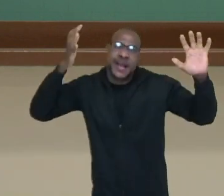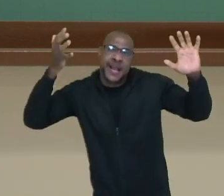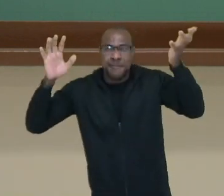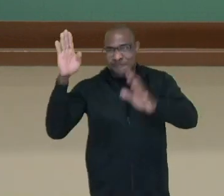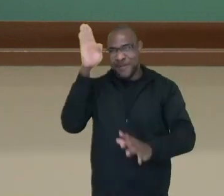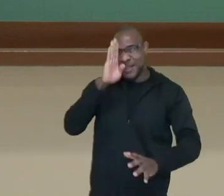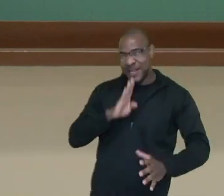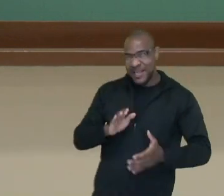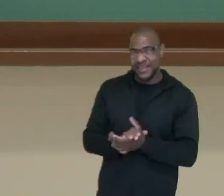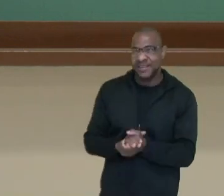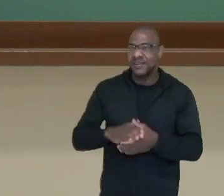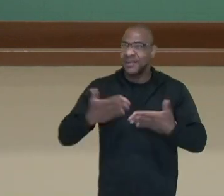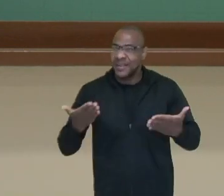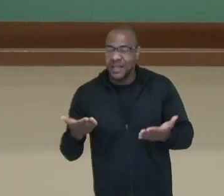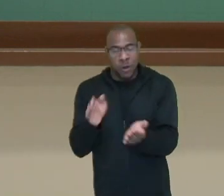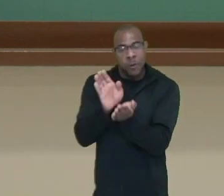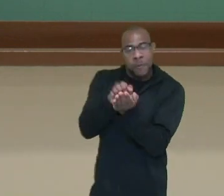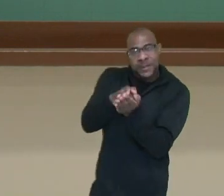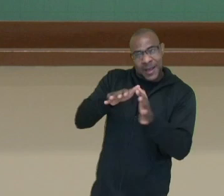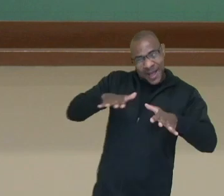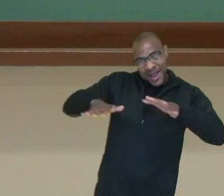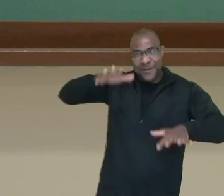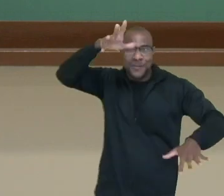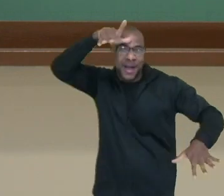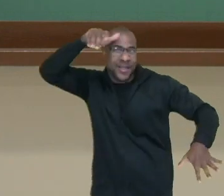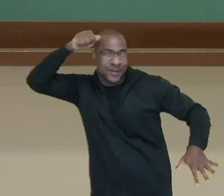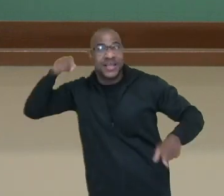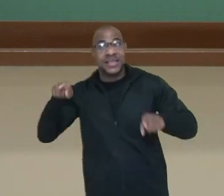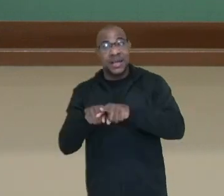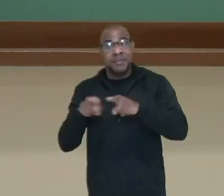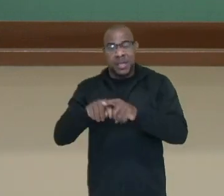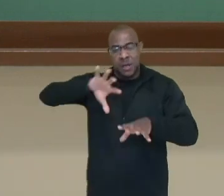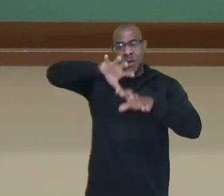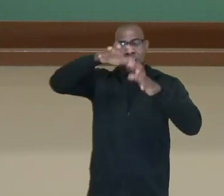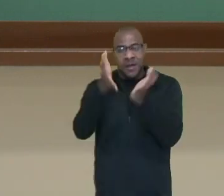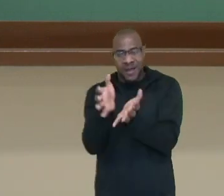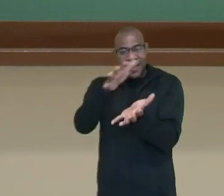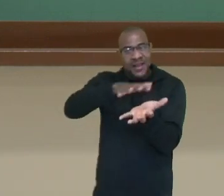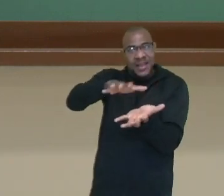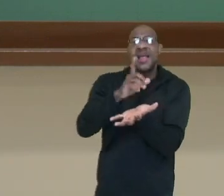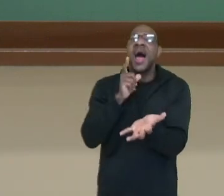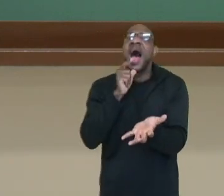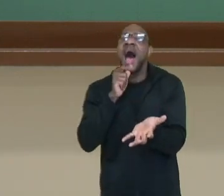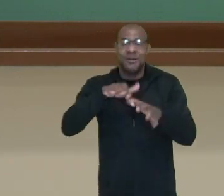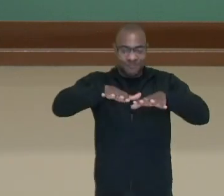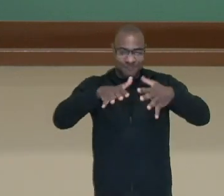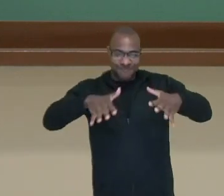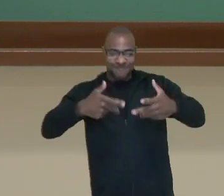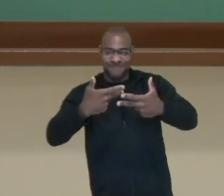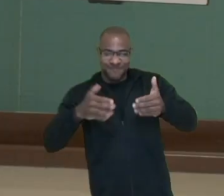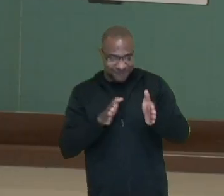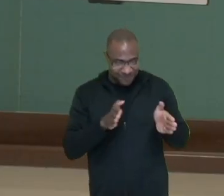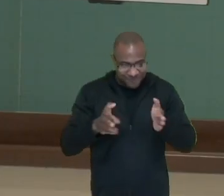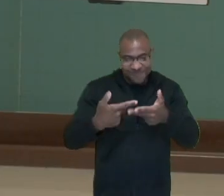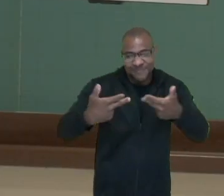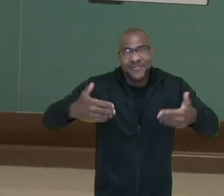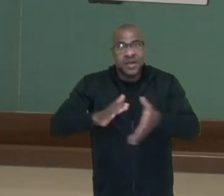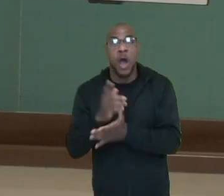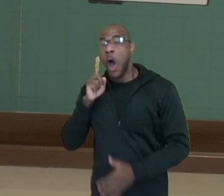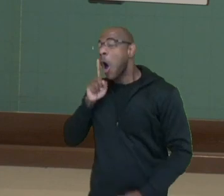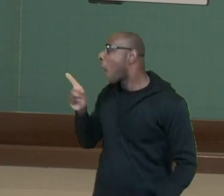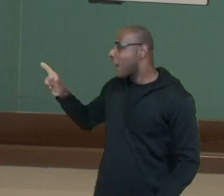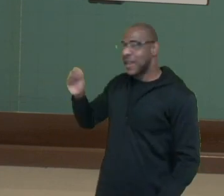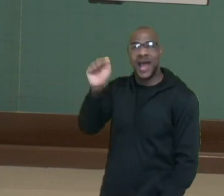brasileiros, domínio do Pantanal Mato-Grossense e dos ecossistemas aquáticos. Venha comigo! Vamos observar essa